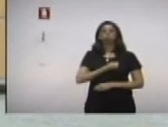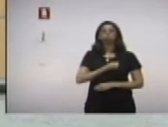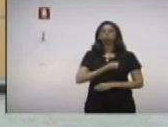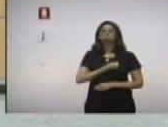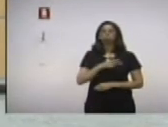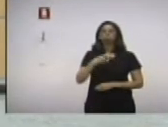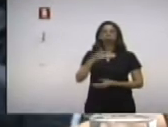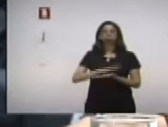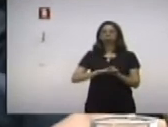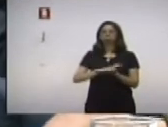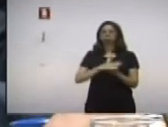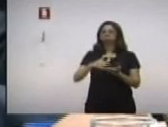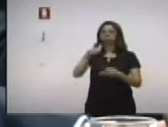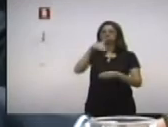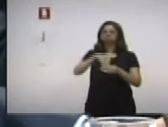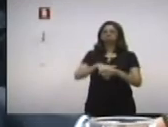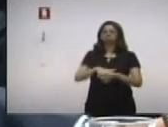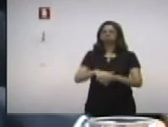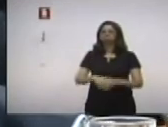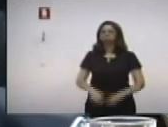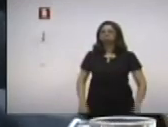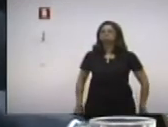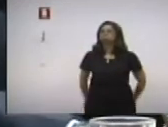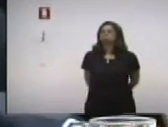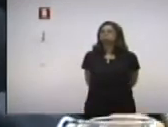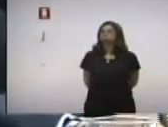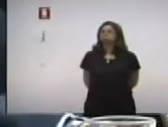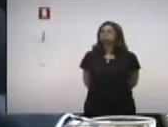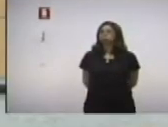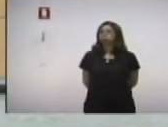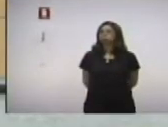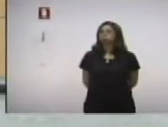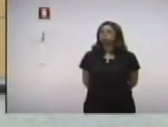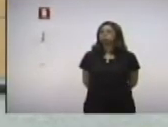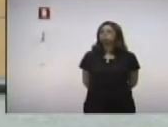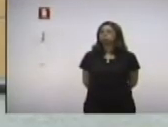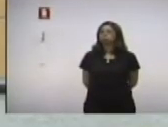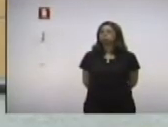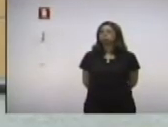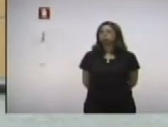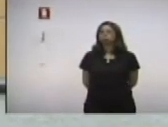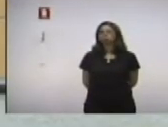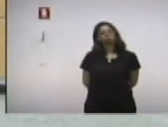ele quer usar a palavra coloca em votação a emenda aditiva nº